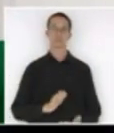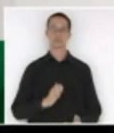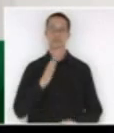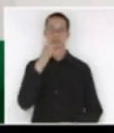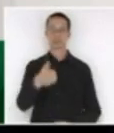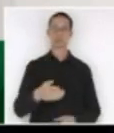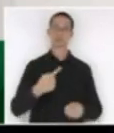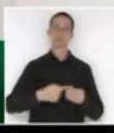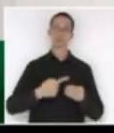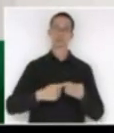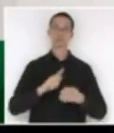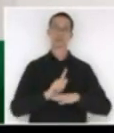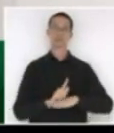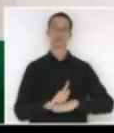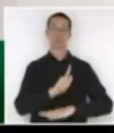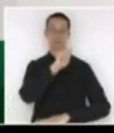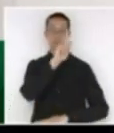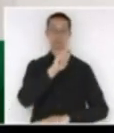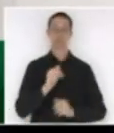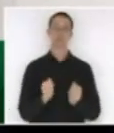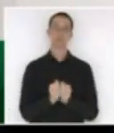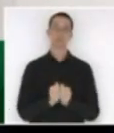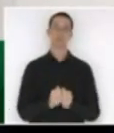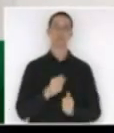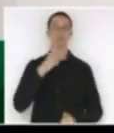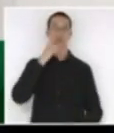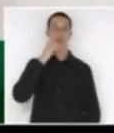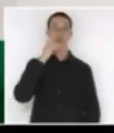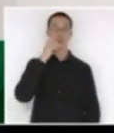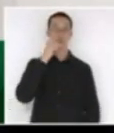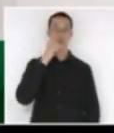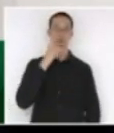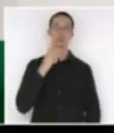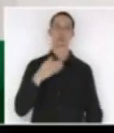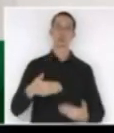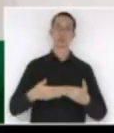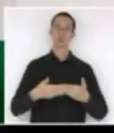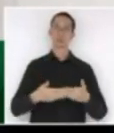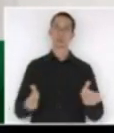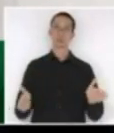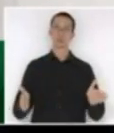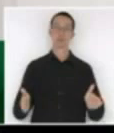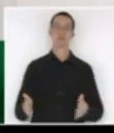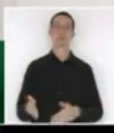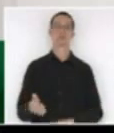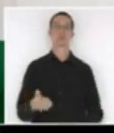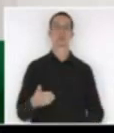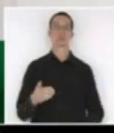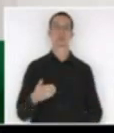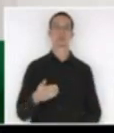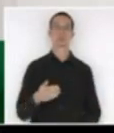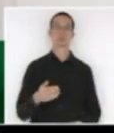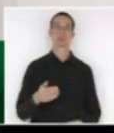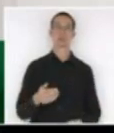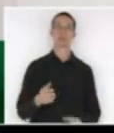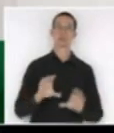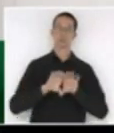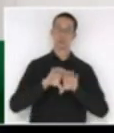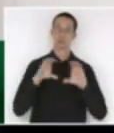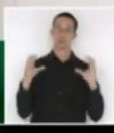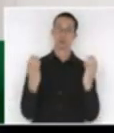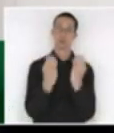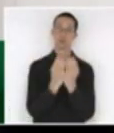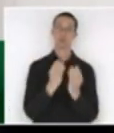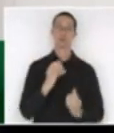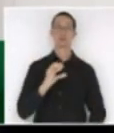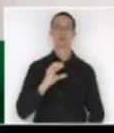deputado Kennedy Nunes, na abertura da 80ª Convenção da CIADESP. Foram